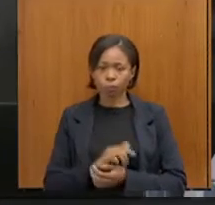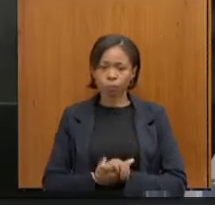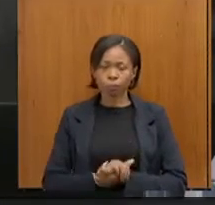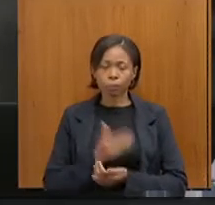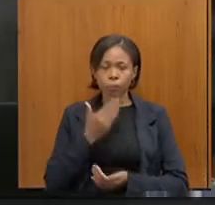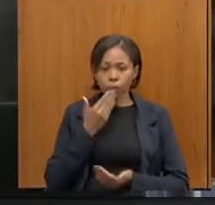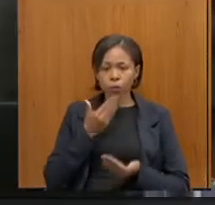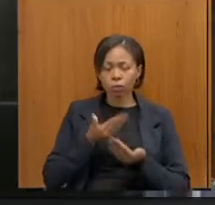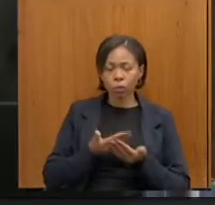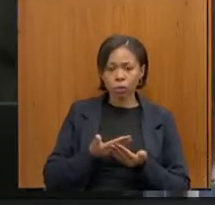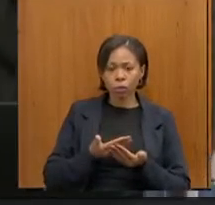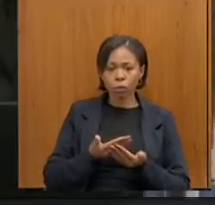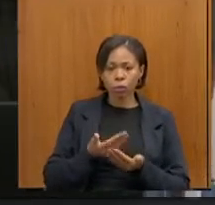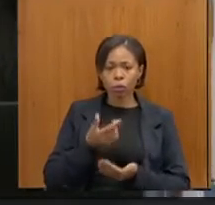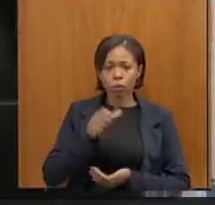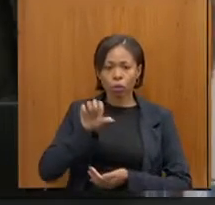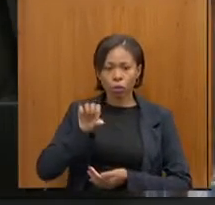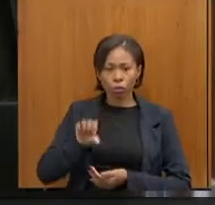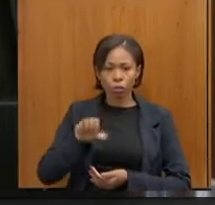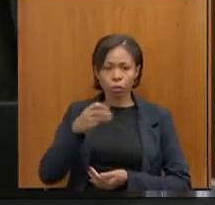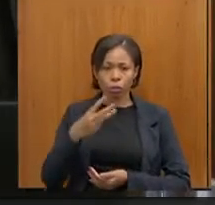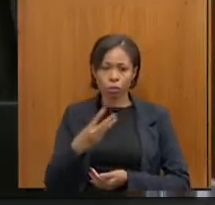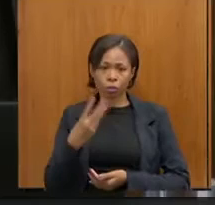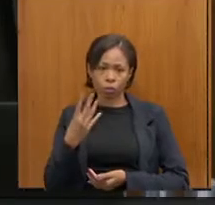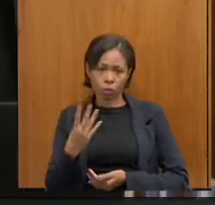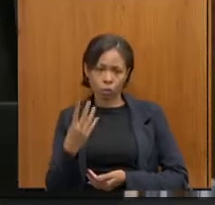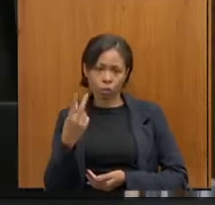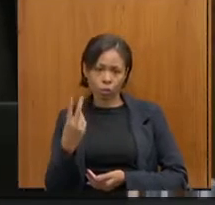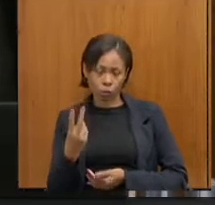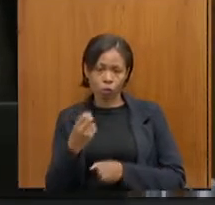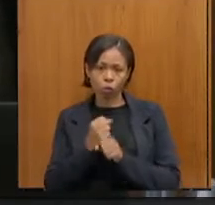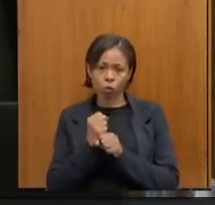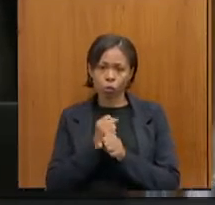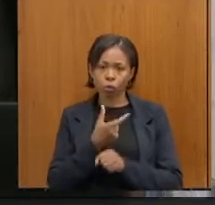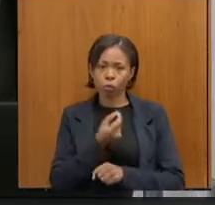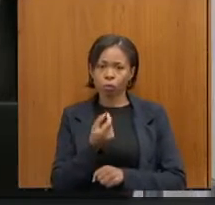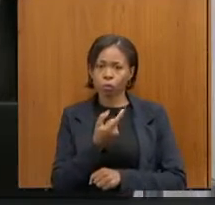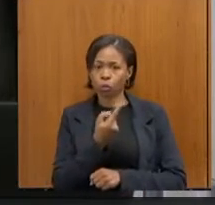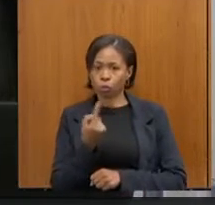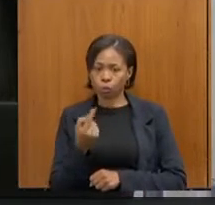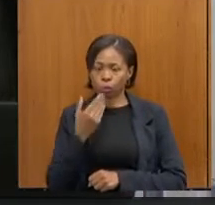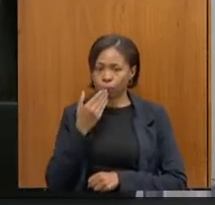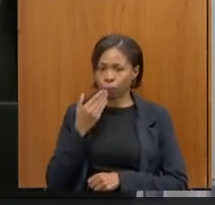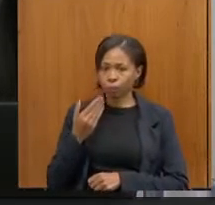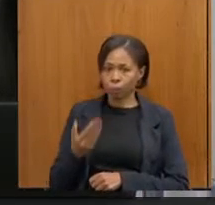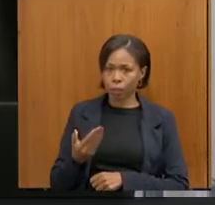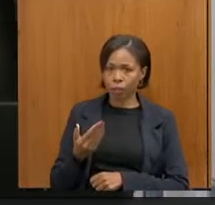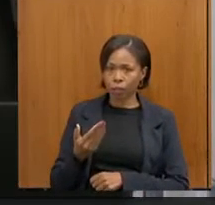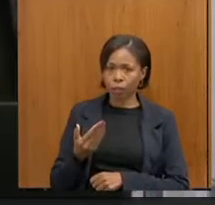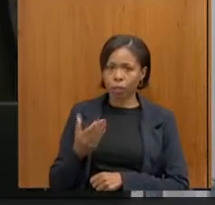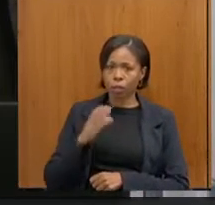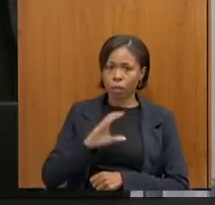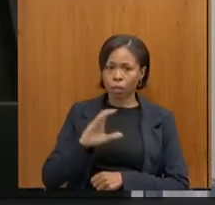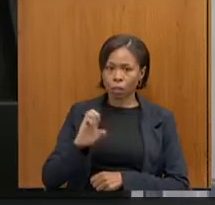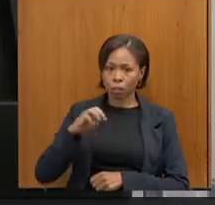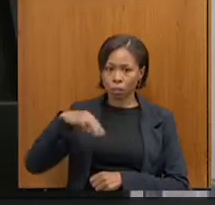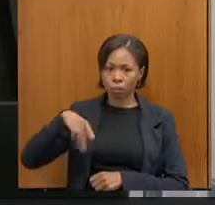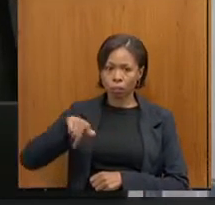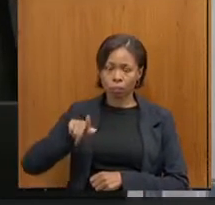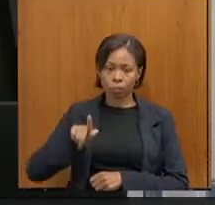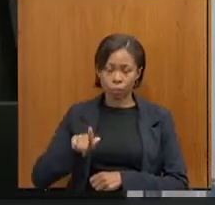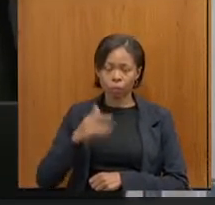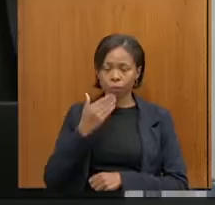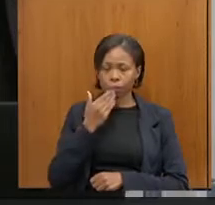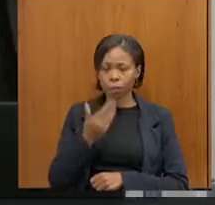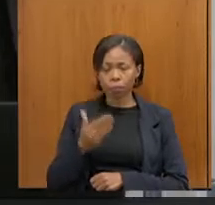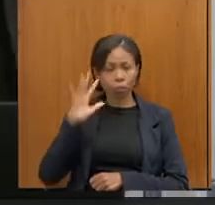requerimento de número 9342 2021 requer a companhia energética de Minas Gerais Cemig